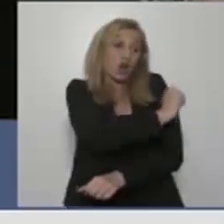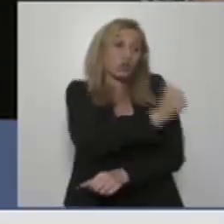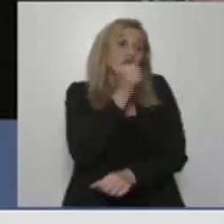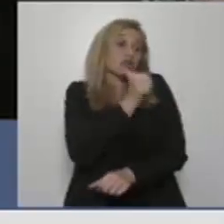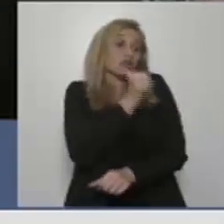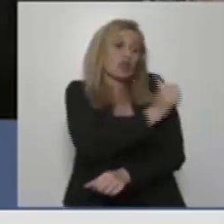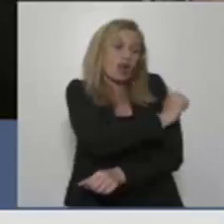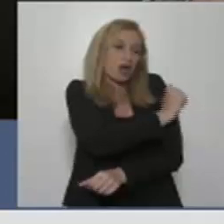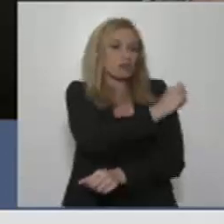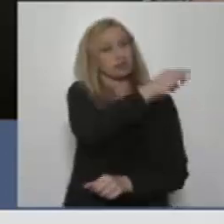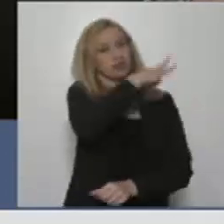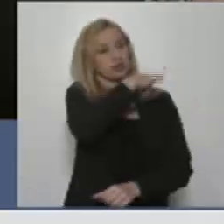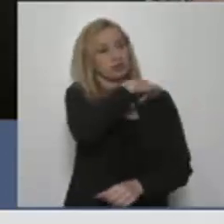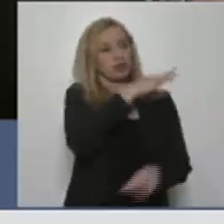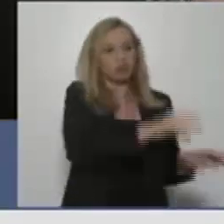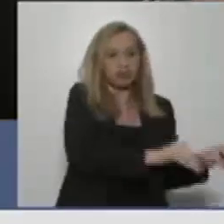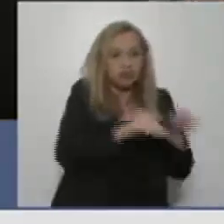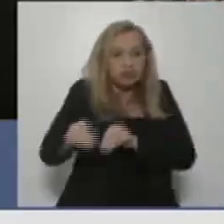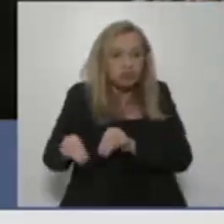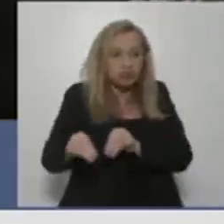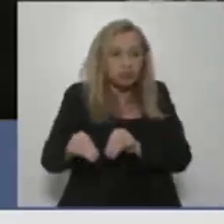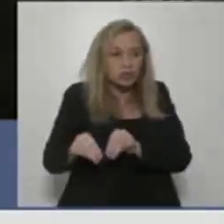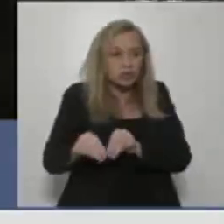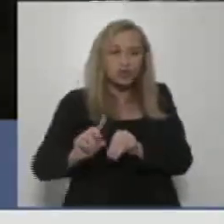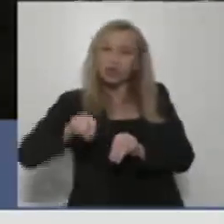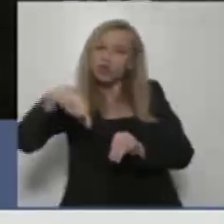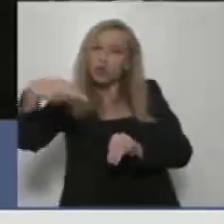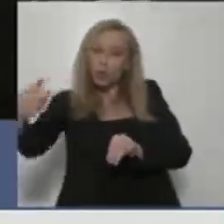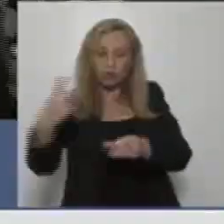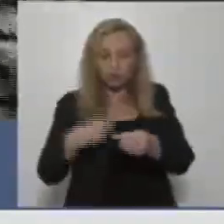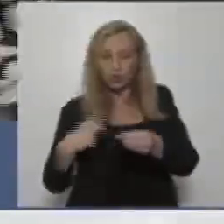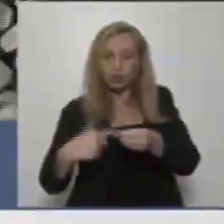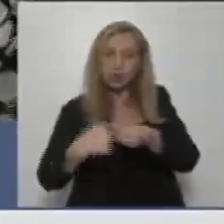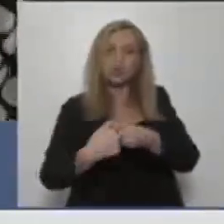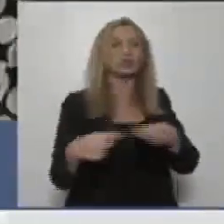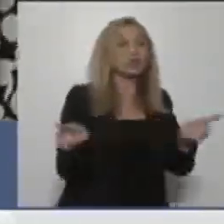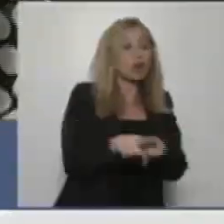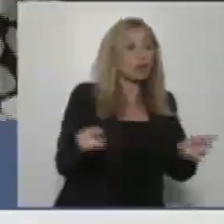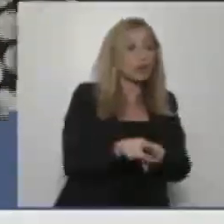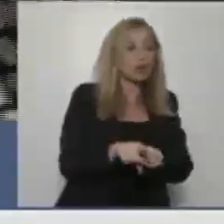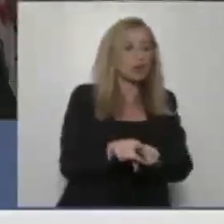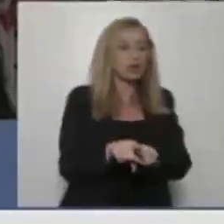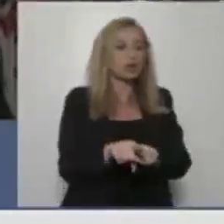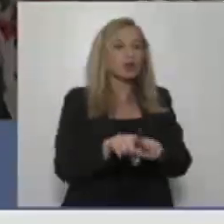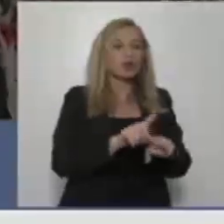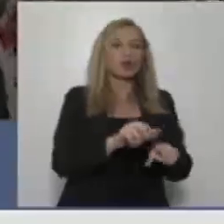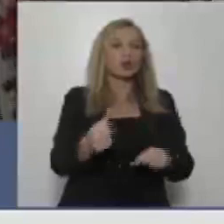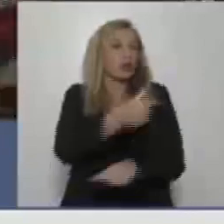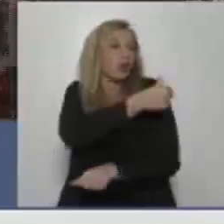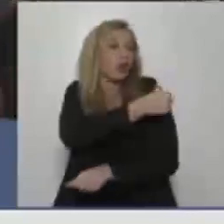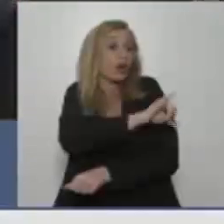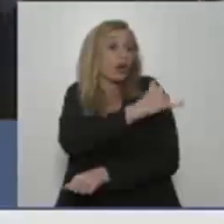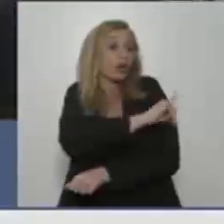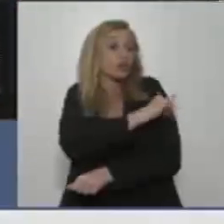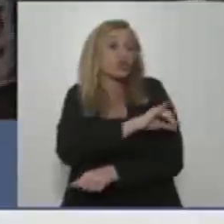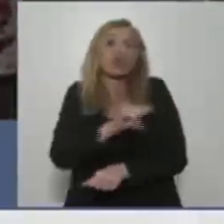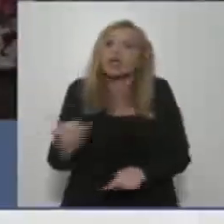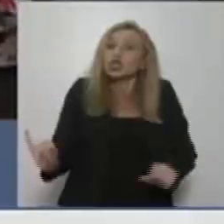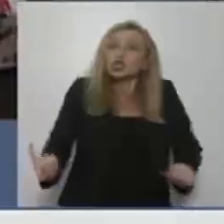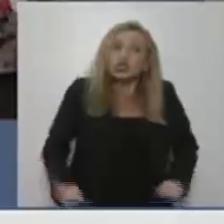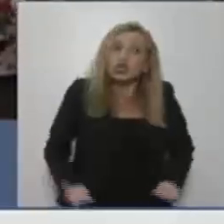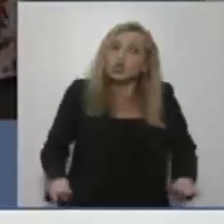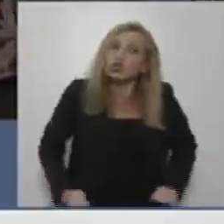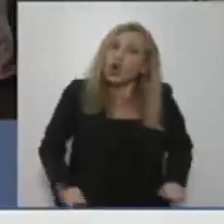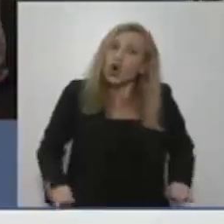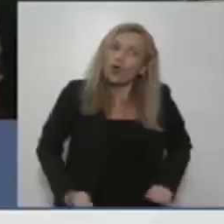ensino médio, deslocamento de outros municípios, inclusive, para o Rio de Janeiro, e que sofrem